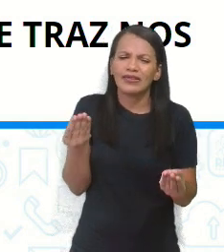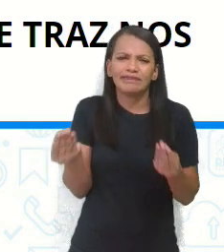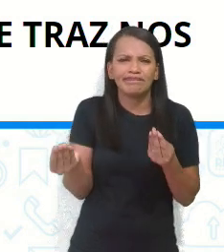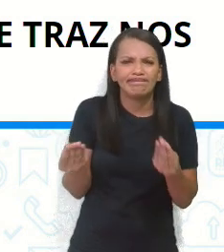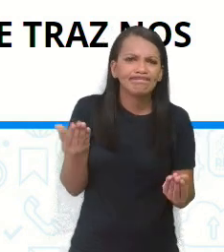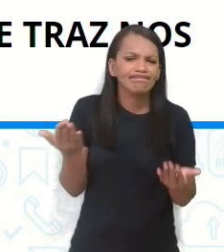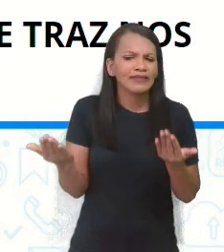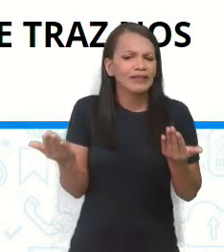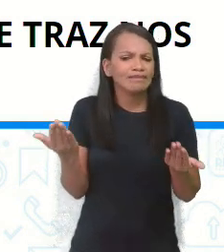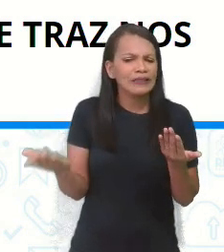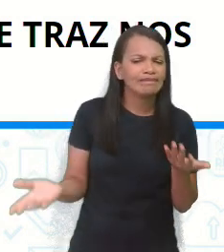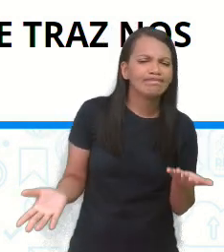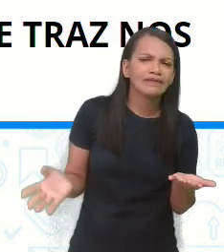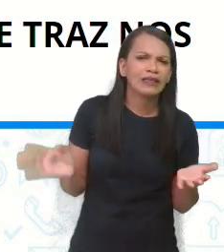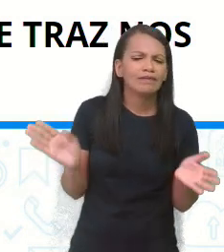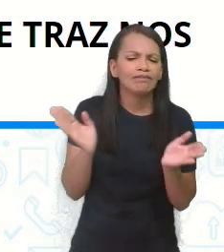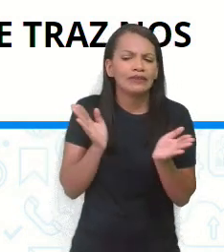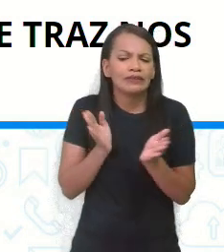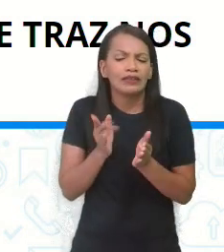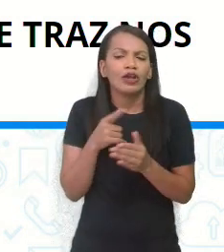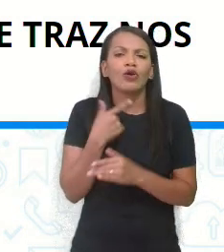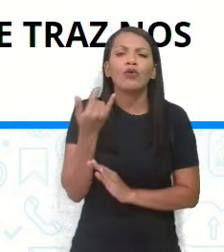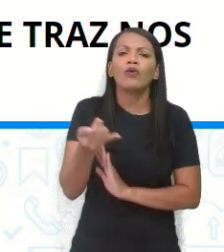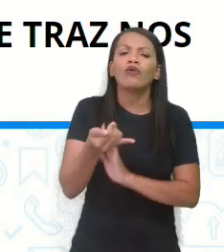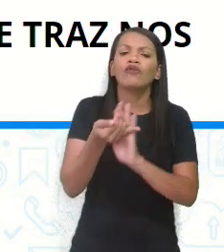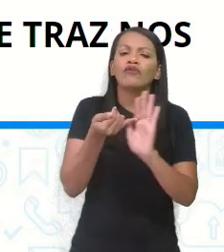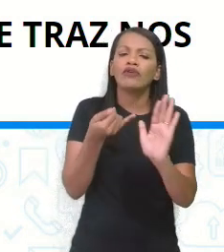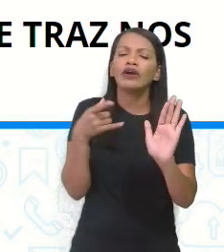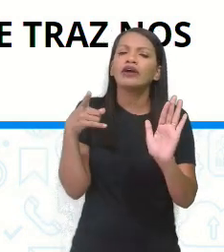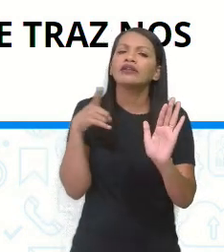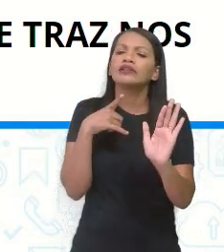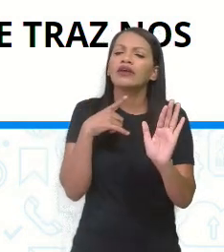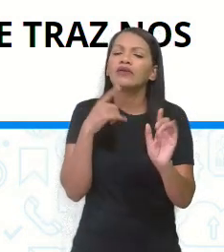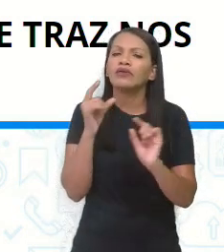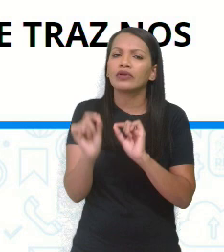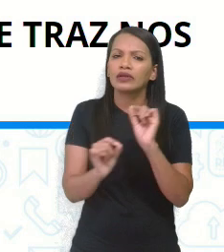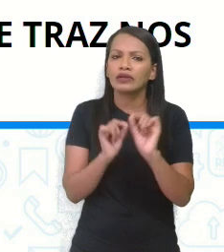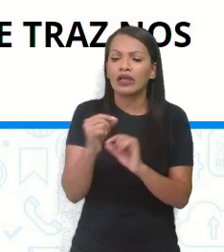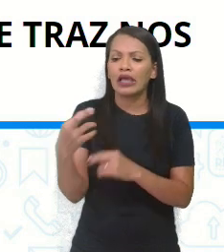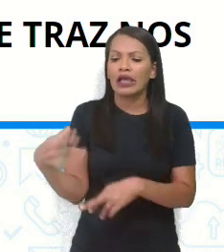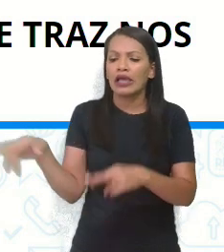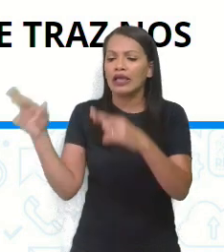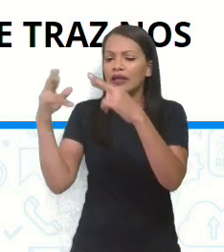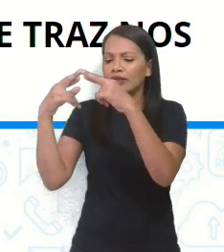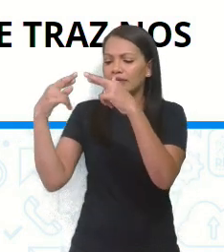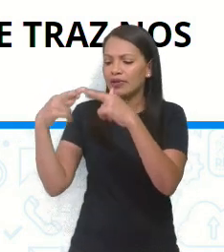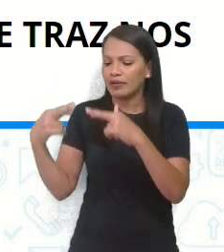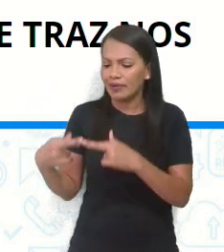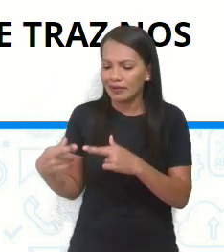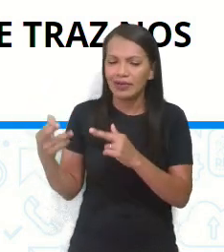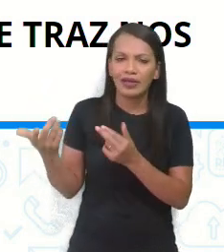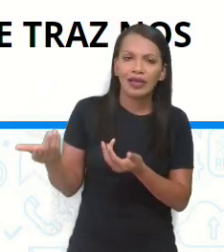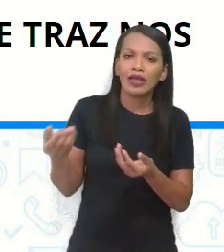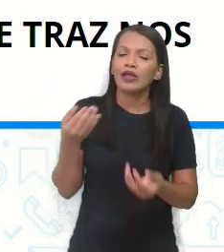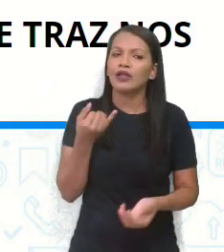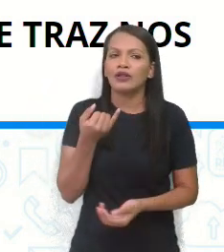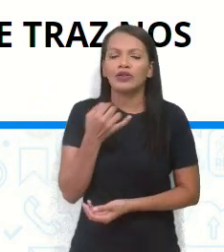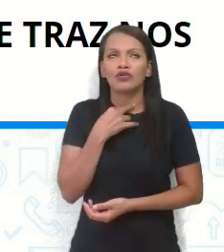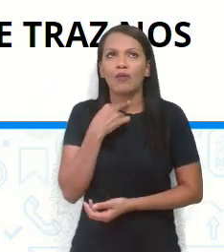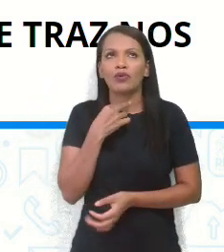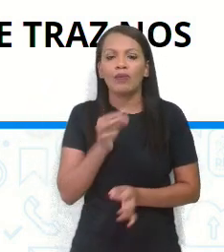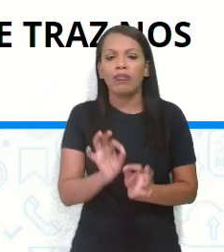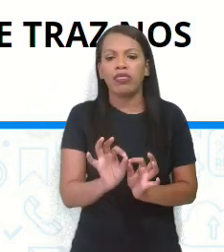medição mesmo. Os versos do cordel, ele tem uma medição a partir de rimas poéticas. Não